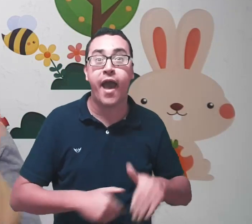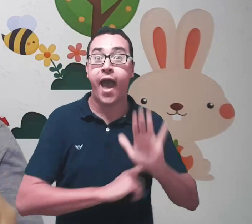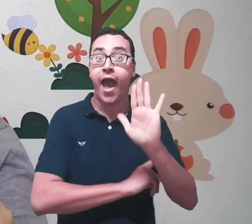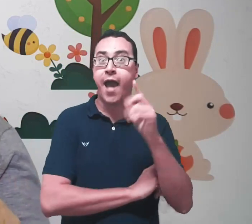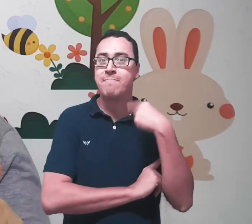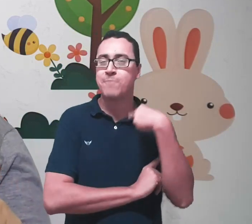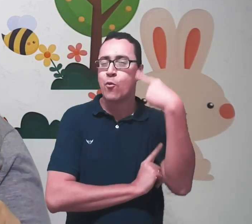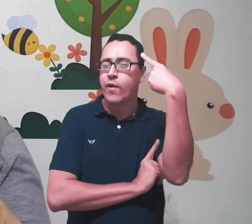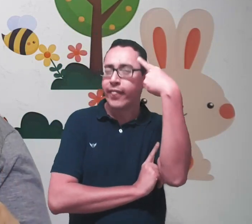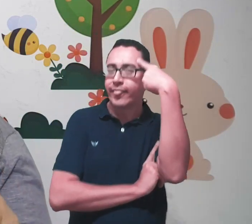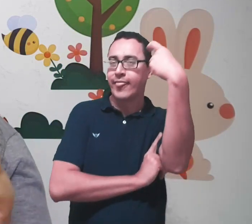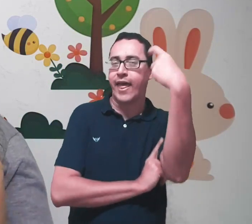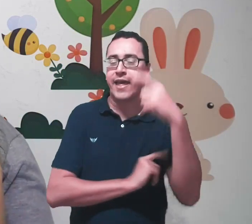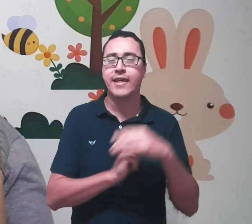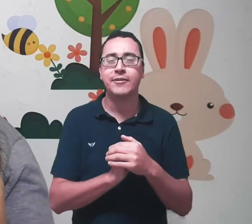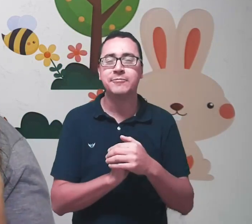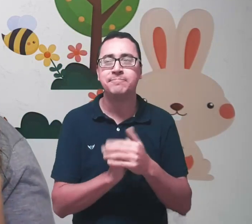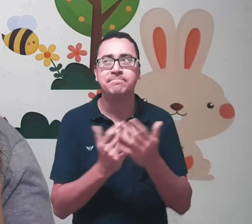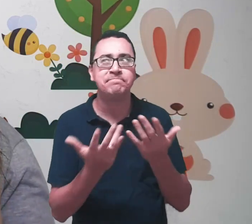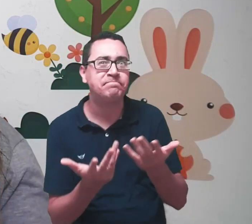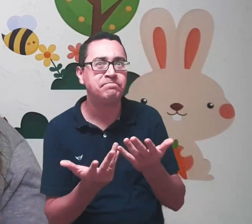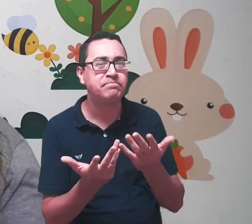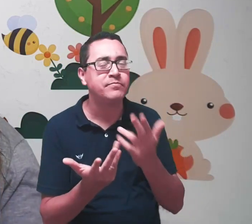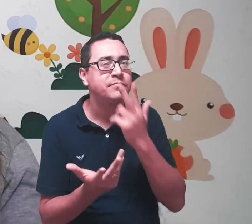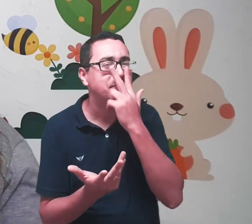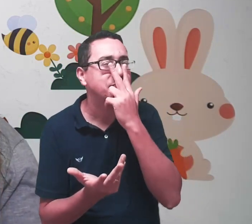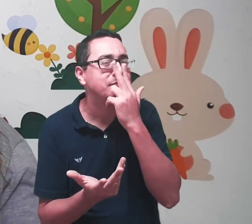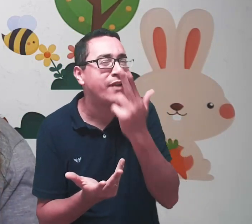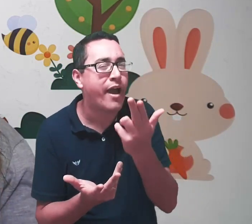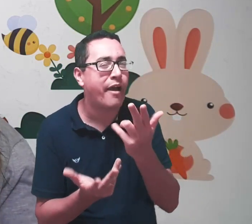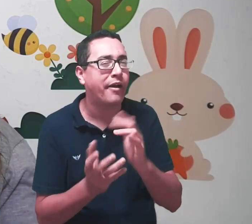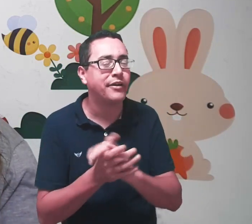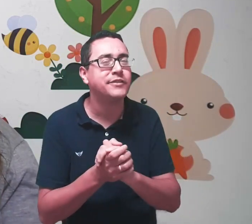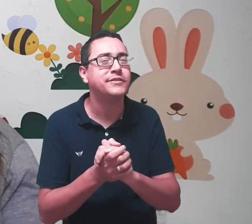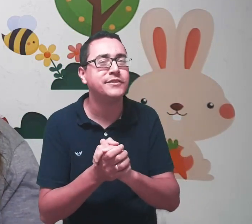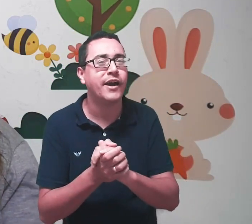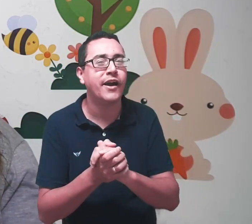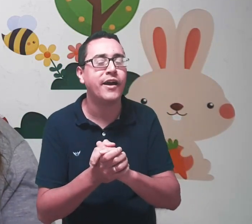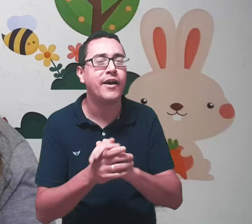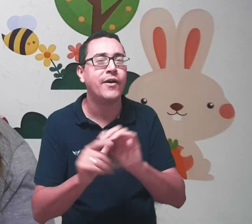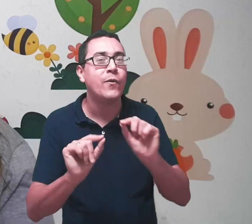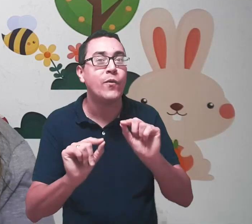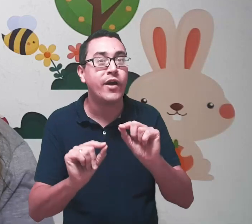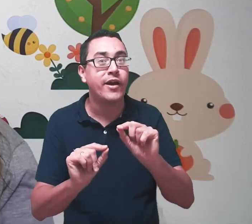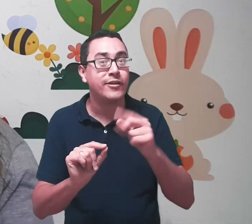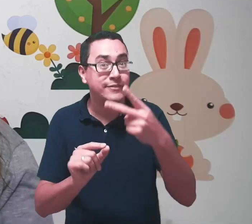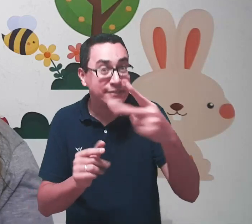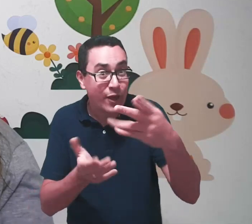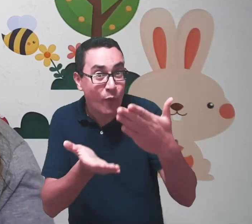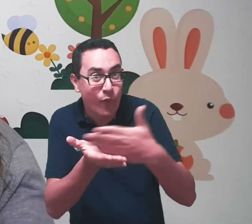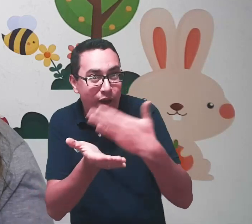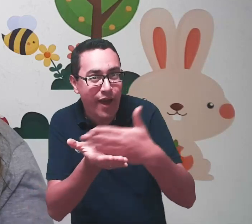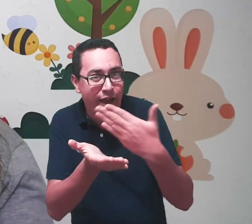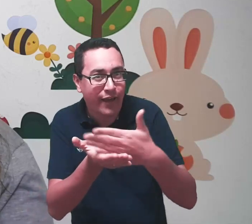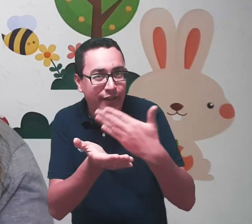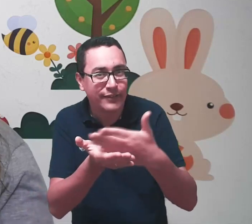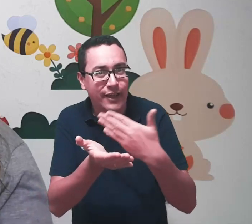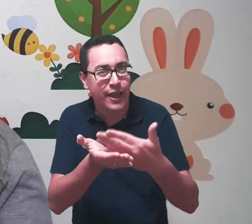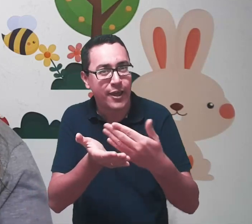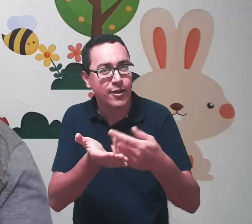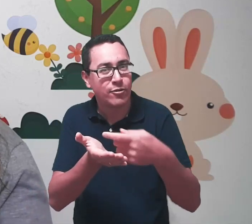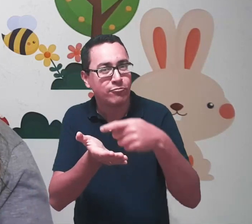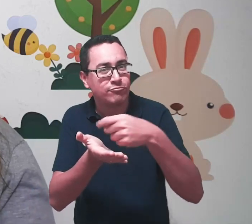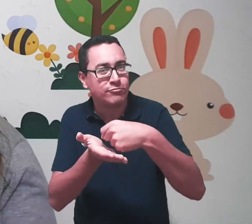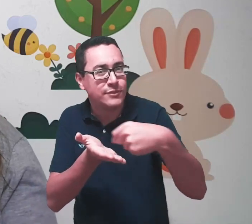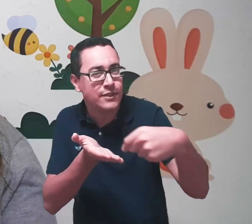Tive uma ideia. O que vocês acham de registrar aí no seu